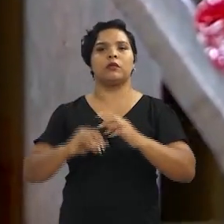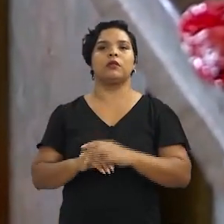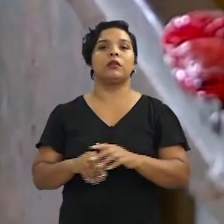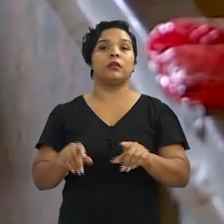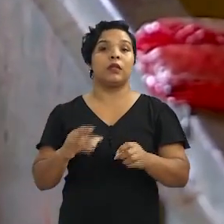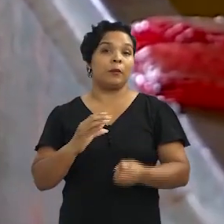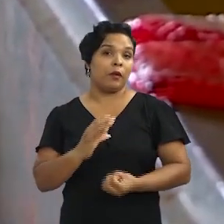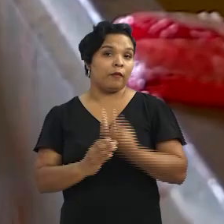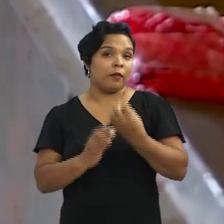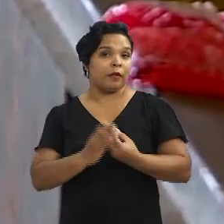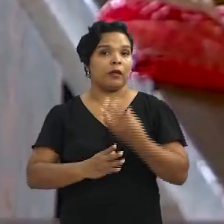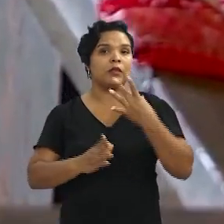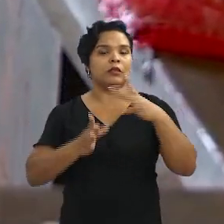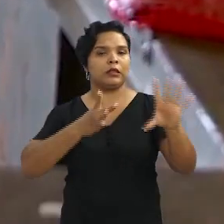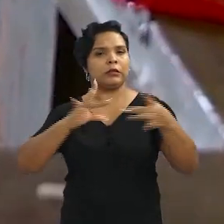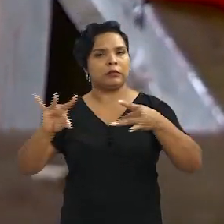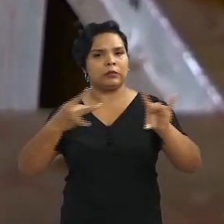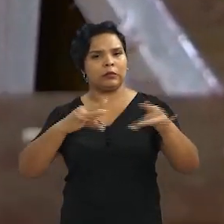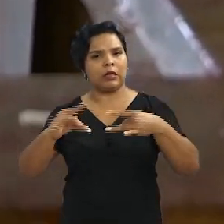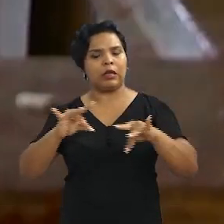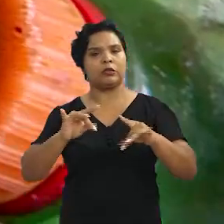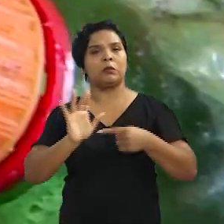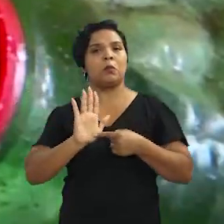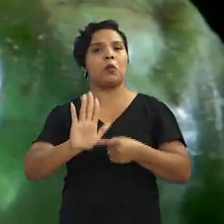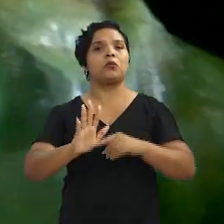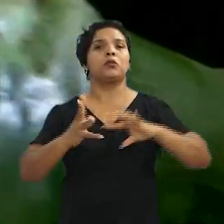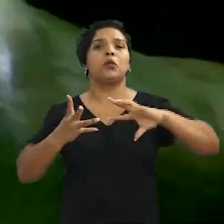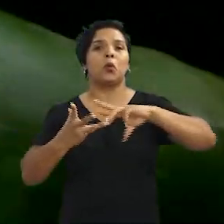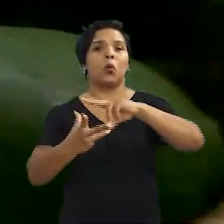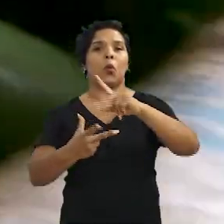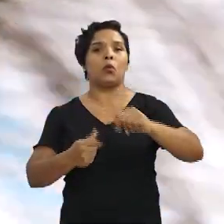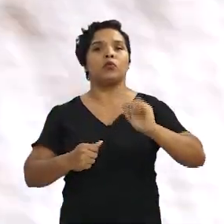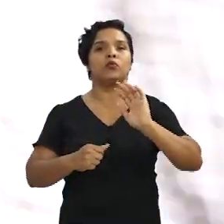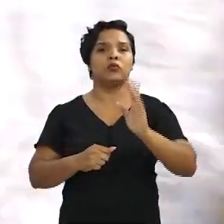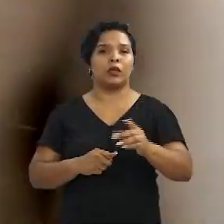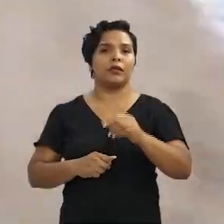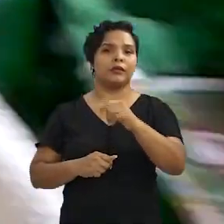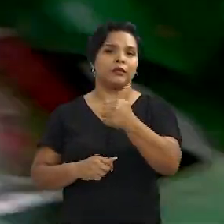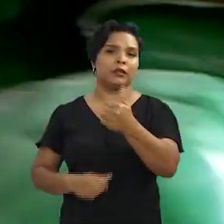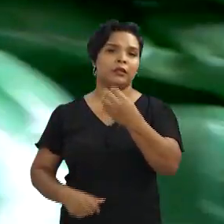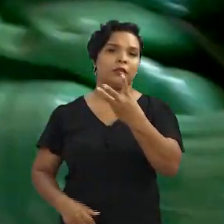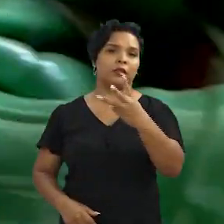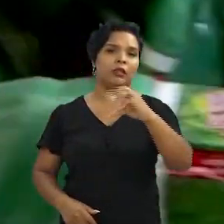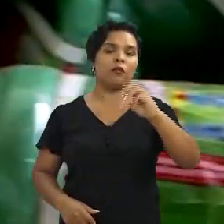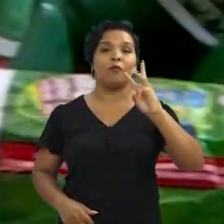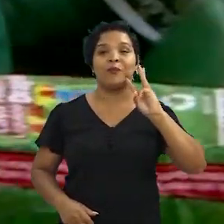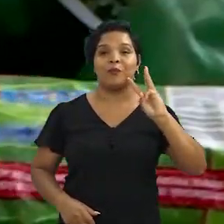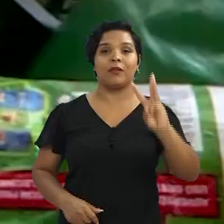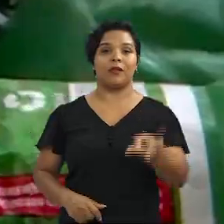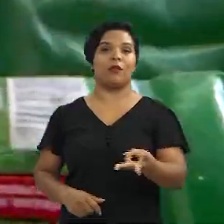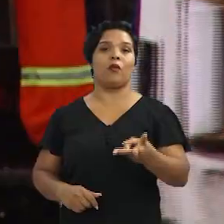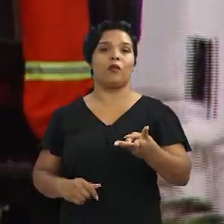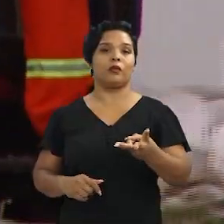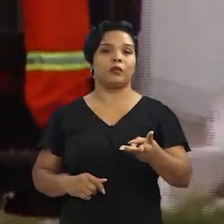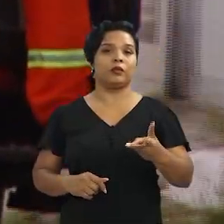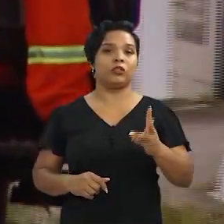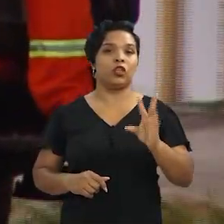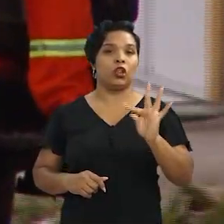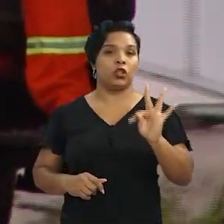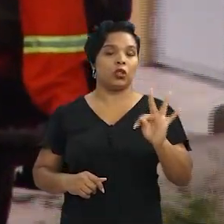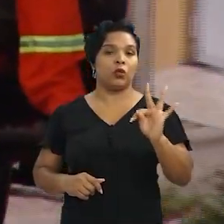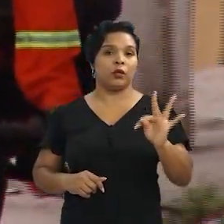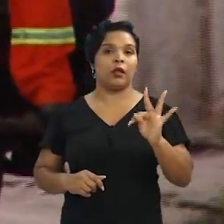índice de fabricantes de resíduos plásticos constatou que o mundo gerou 139 milhões de